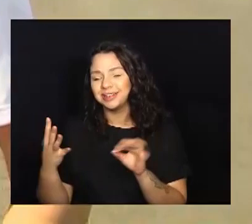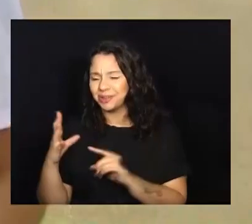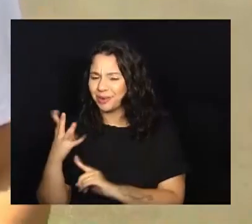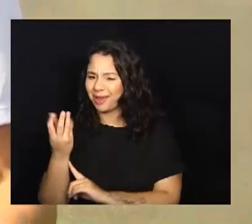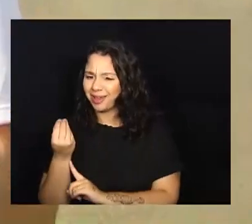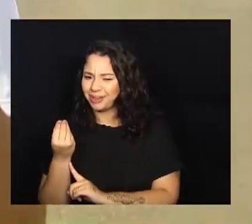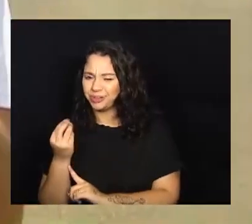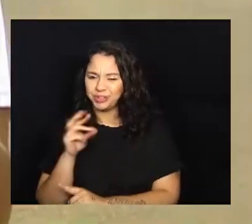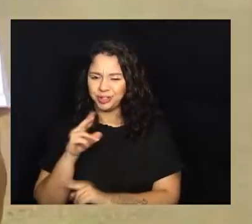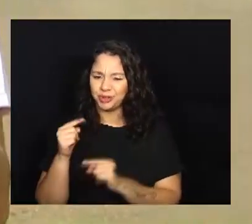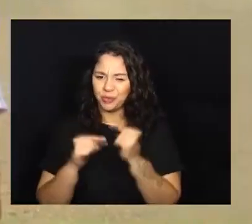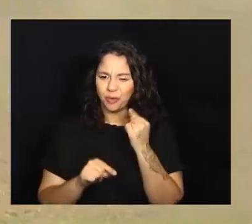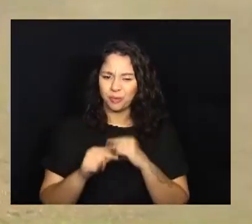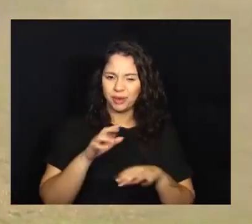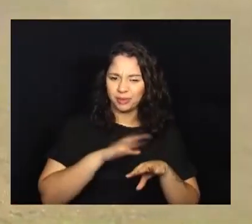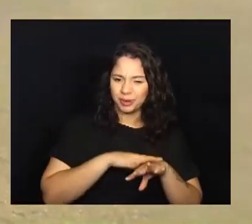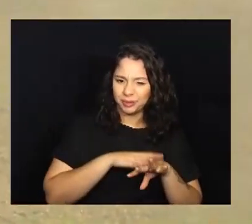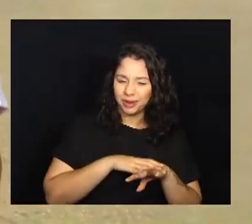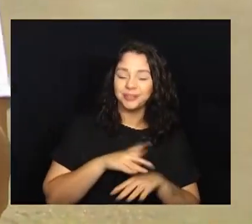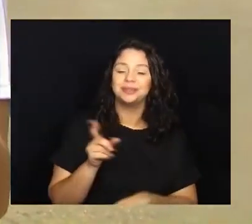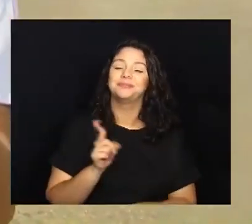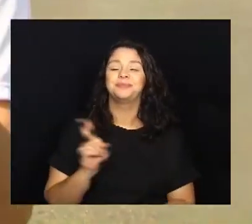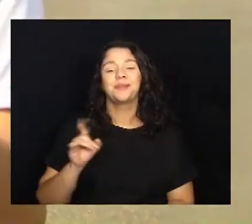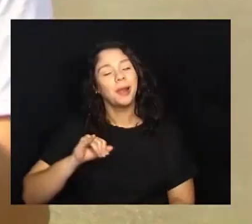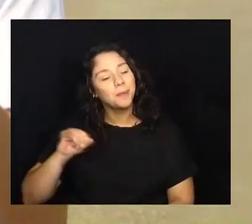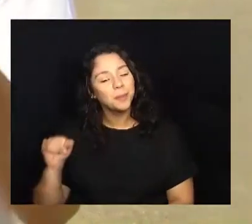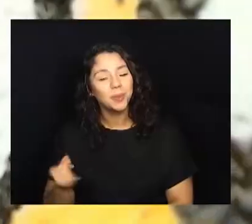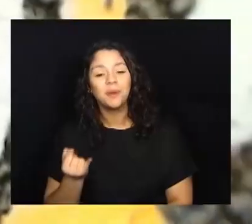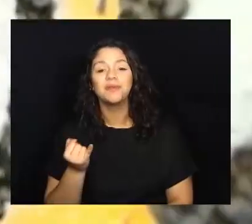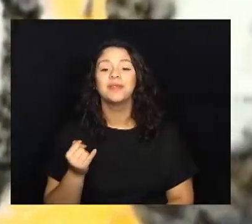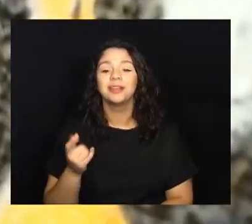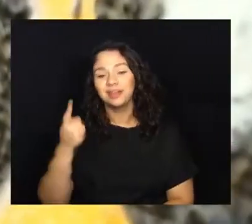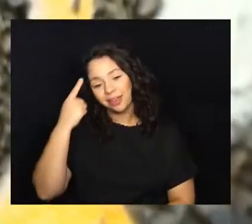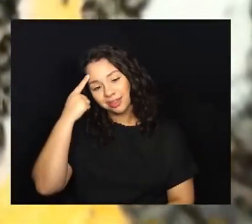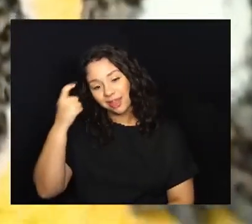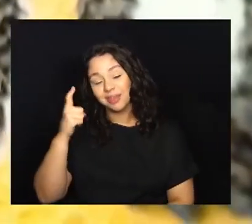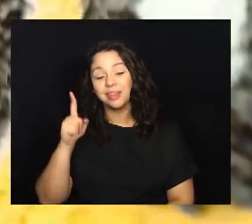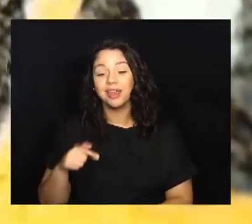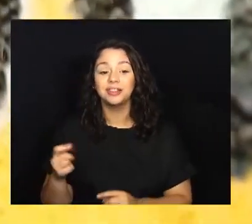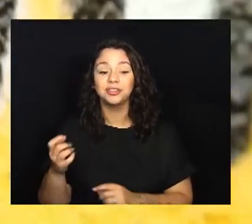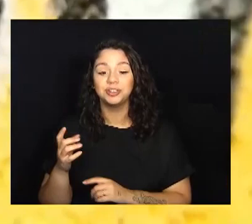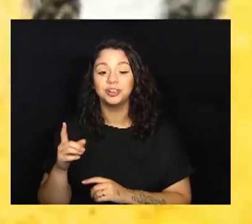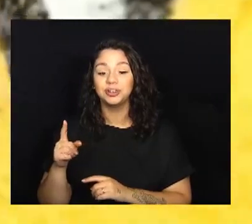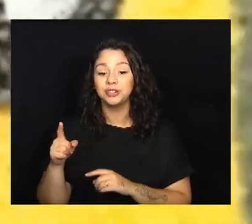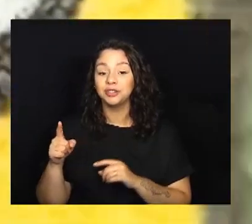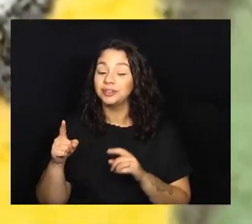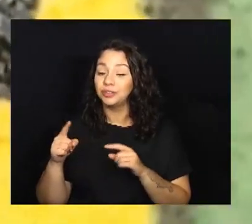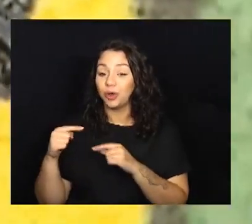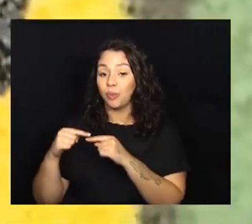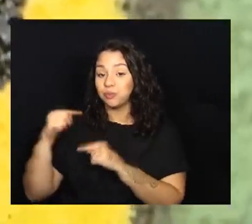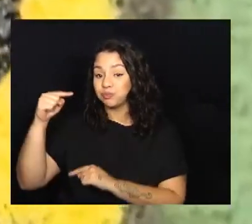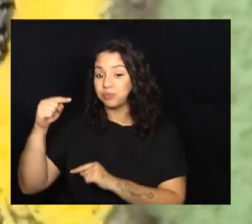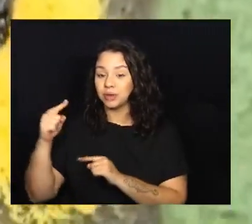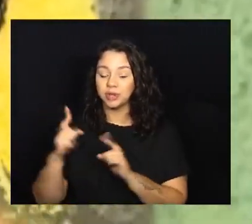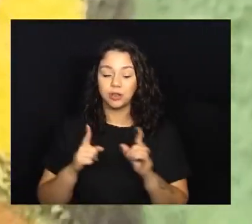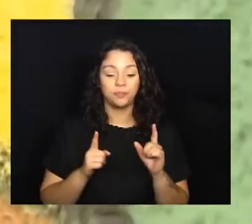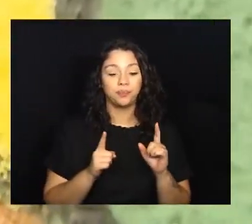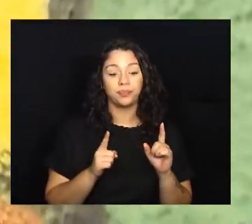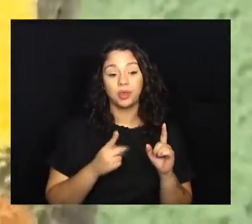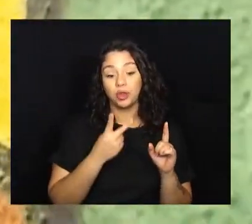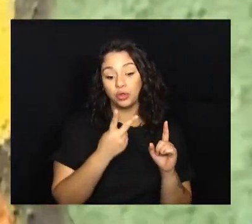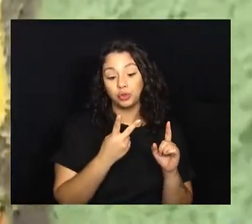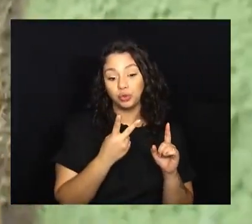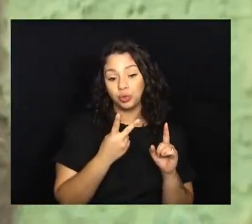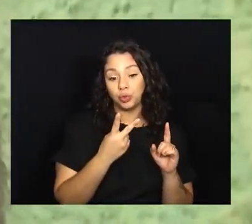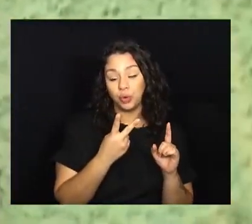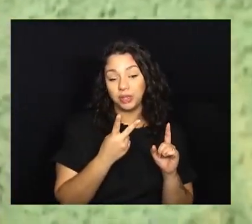com matemática, então a gente aproveita isso e trazer essa ideia da proporção. Que você faz um desenho de 2 centímetros para passar para